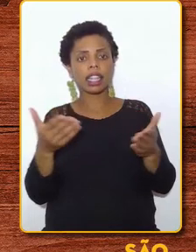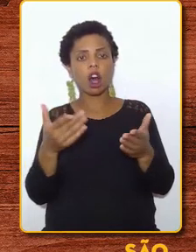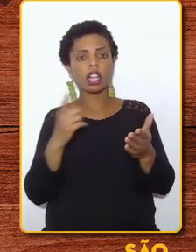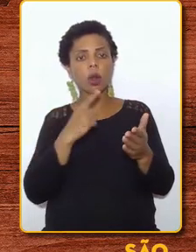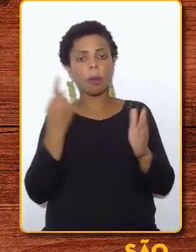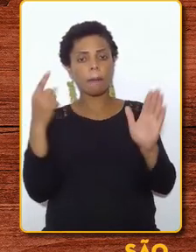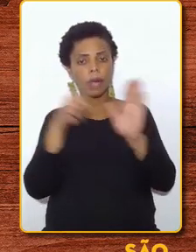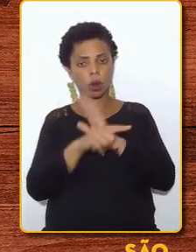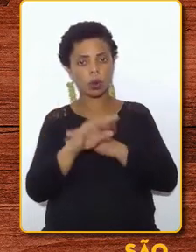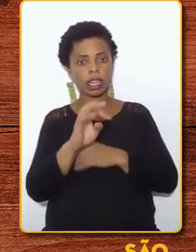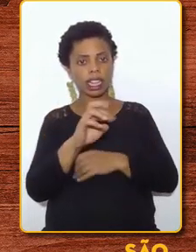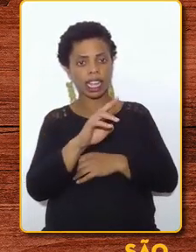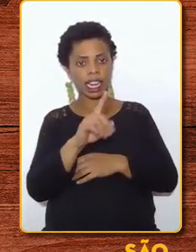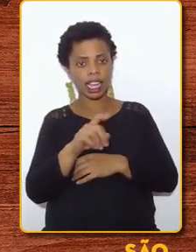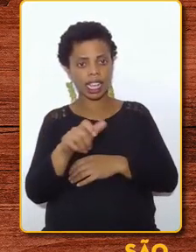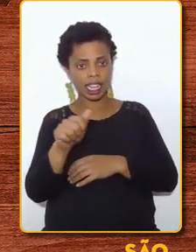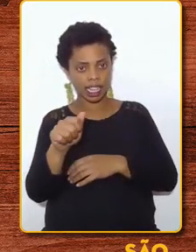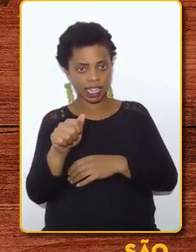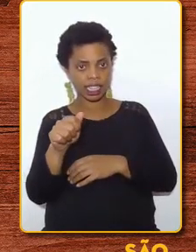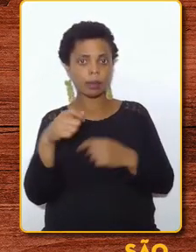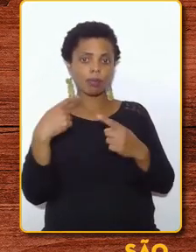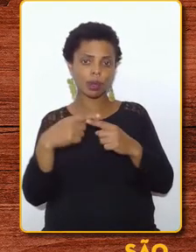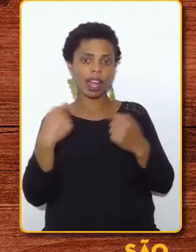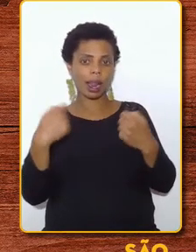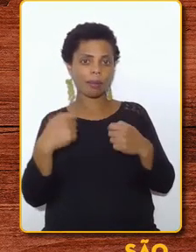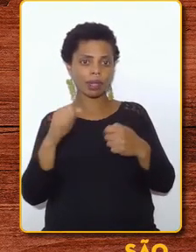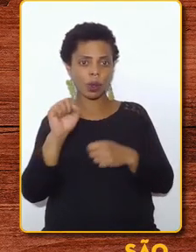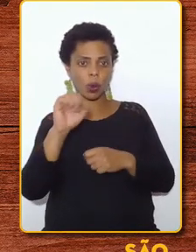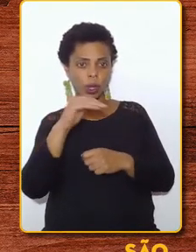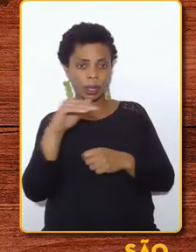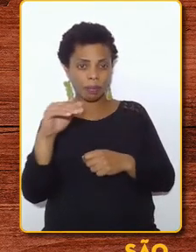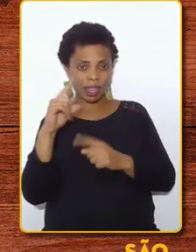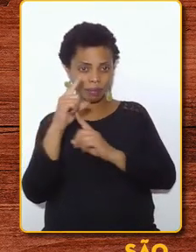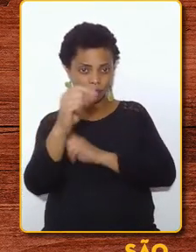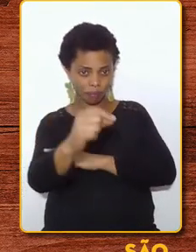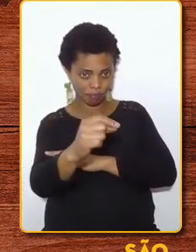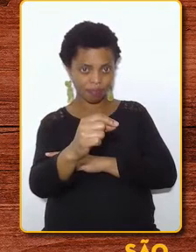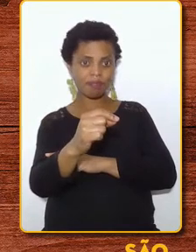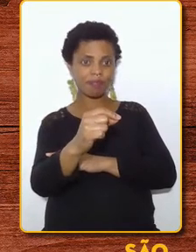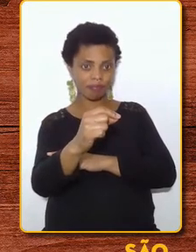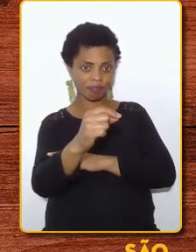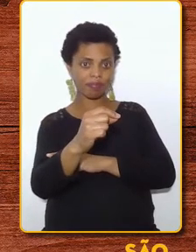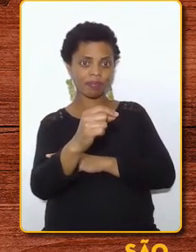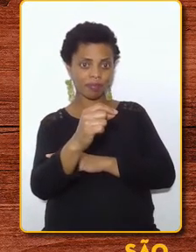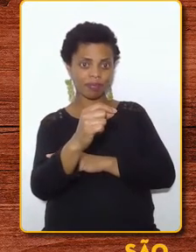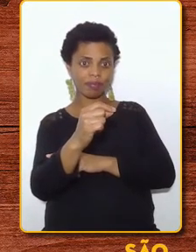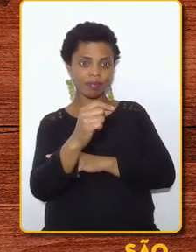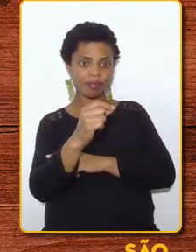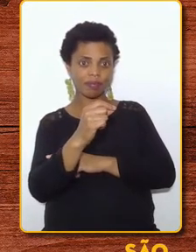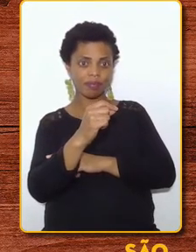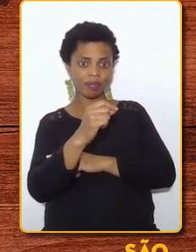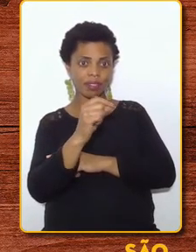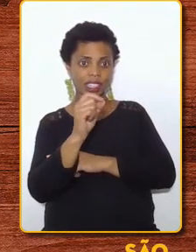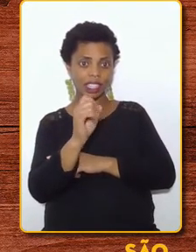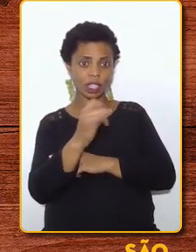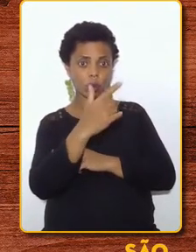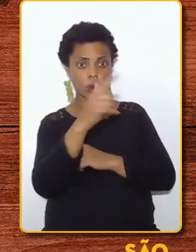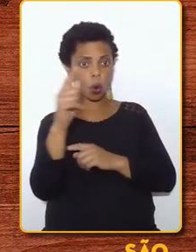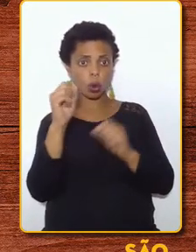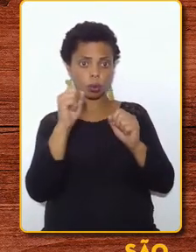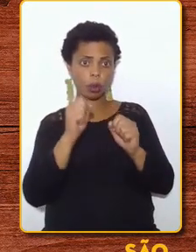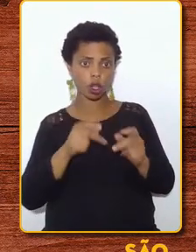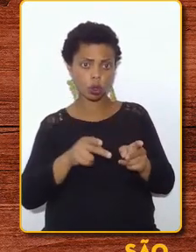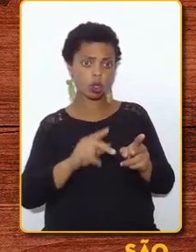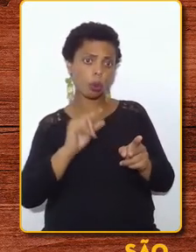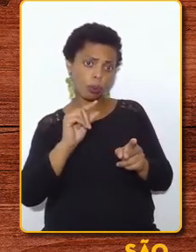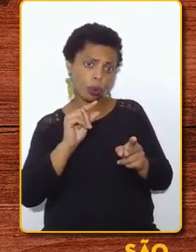Tereza, que ela vai ter que sair num tempo mais breve. Se os outros debatedores puderem ficar com a gente mais um